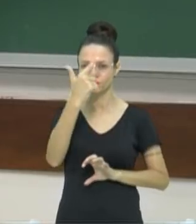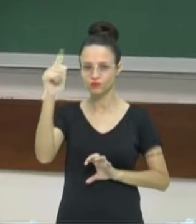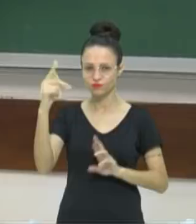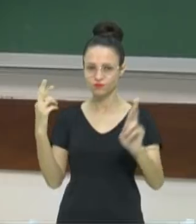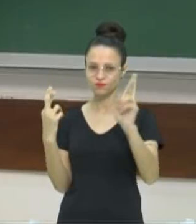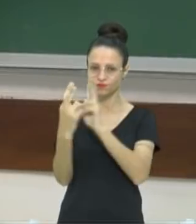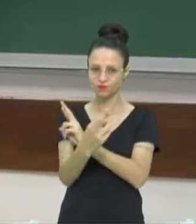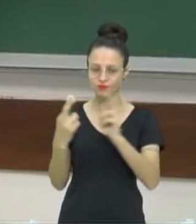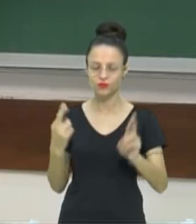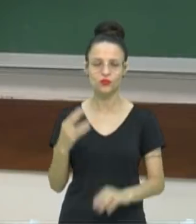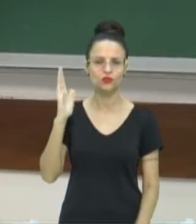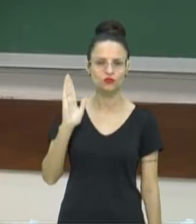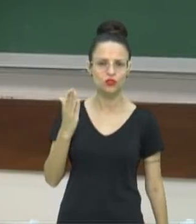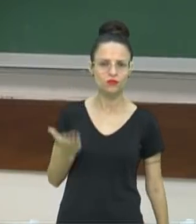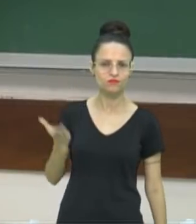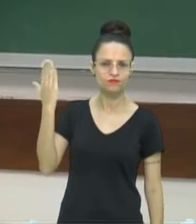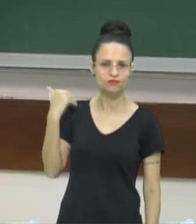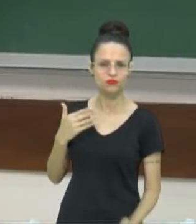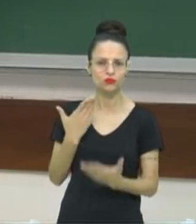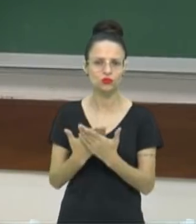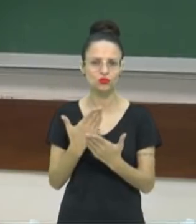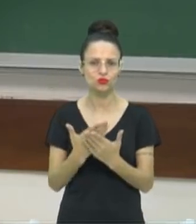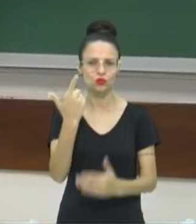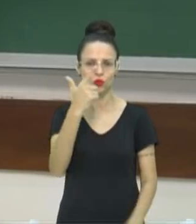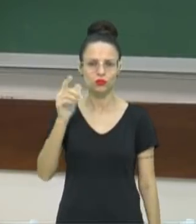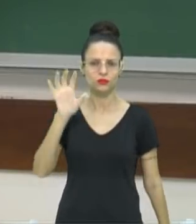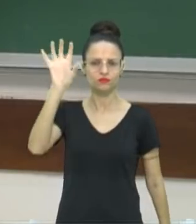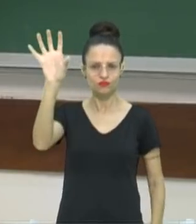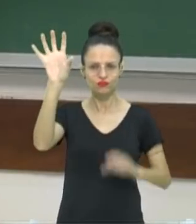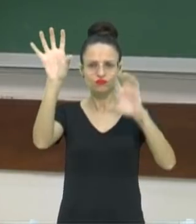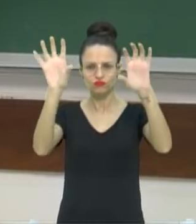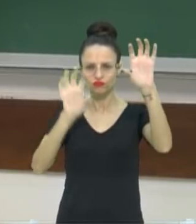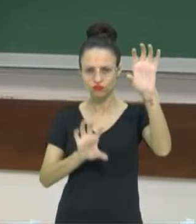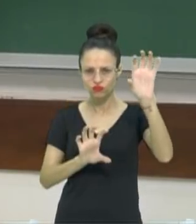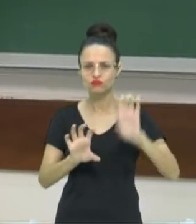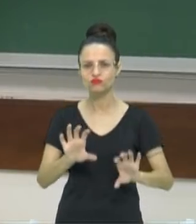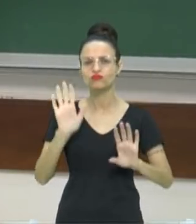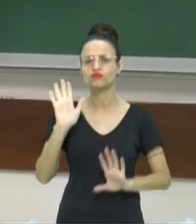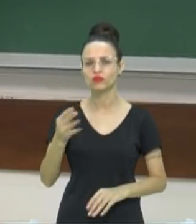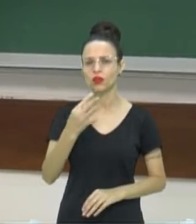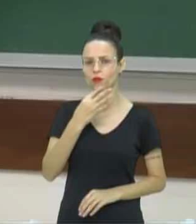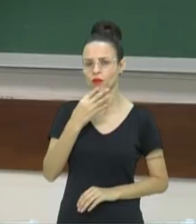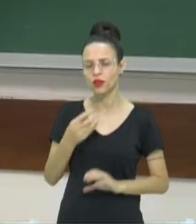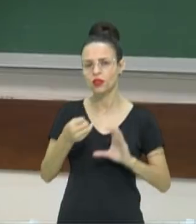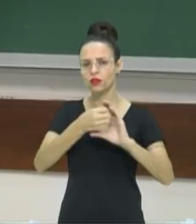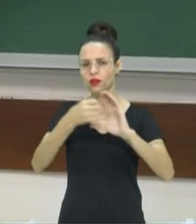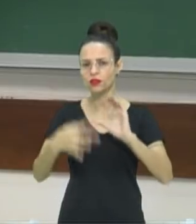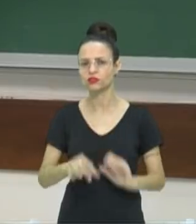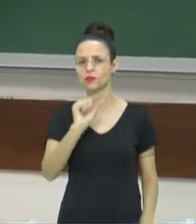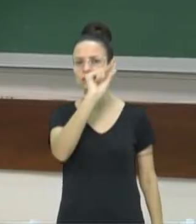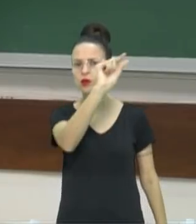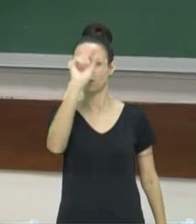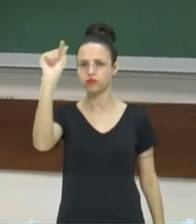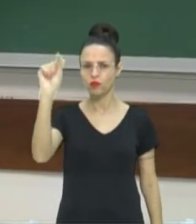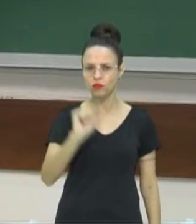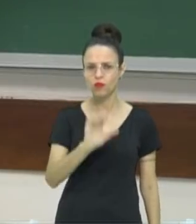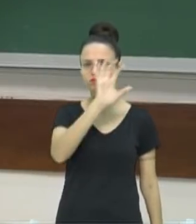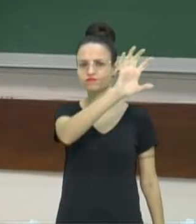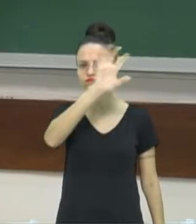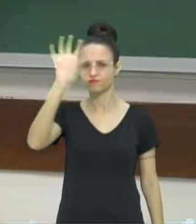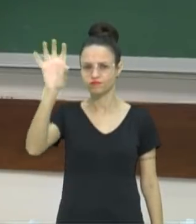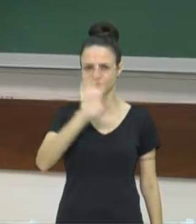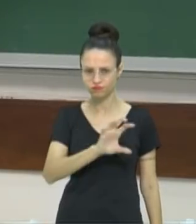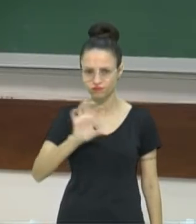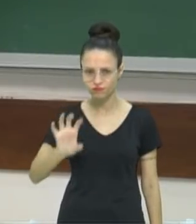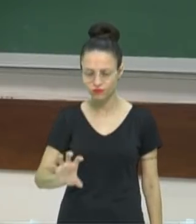A gente já estudou outras regiões, então nós já conhecemos um pouquinho das características socioeconômicas de outras regiões.